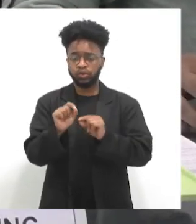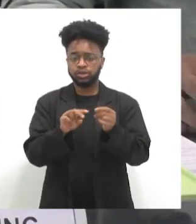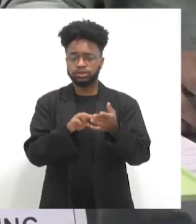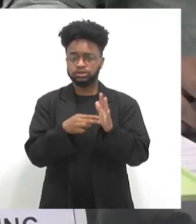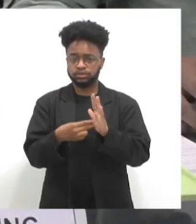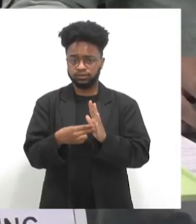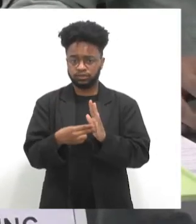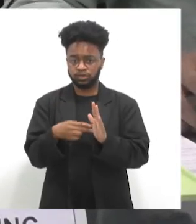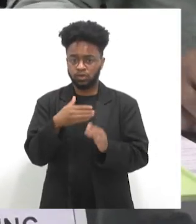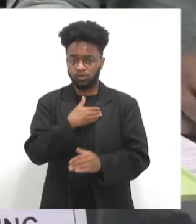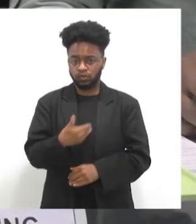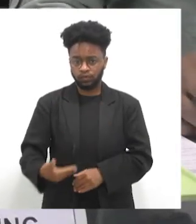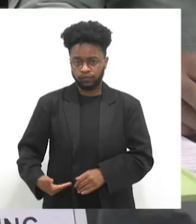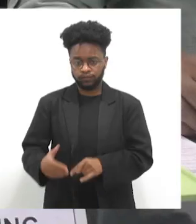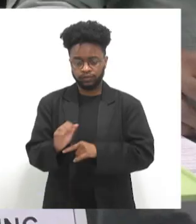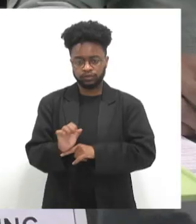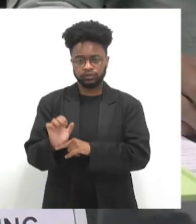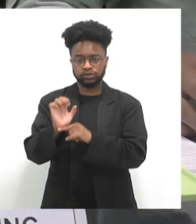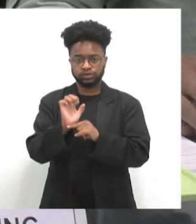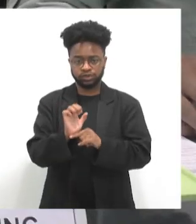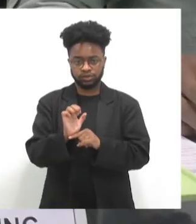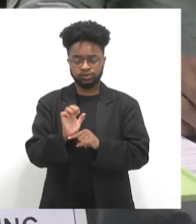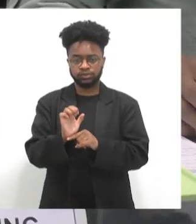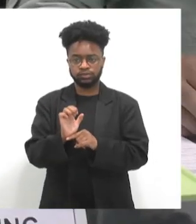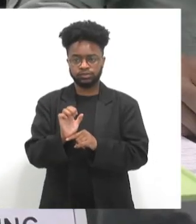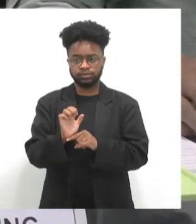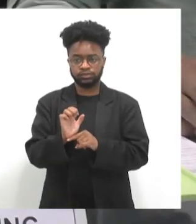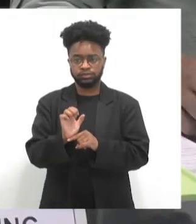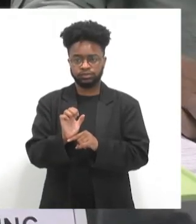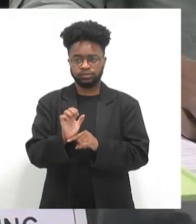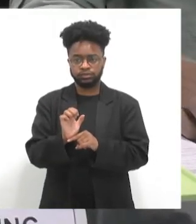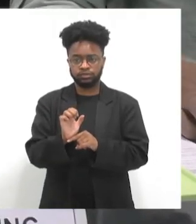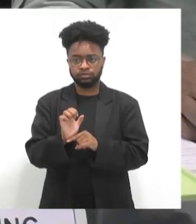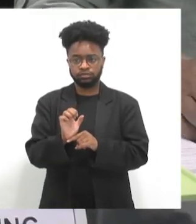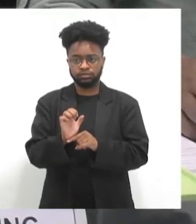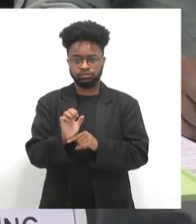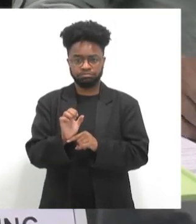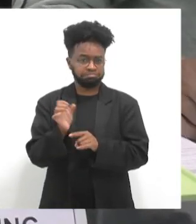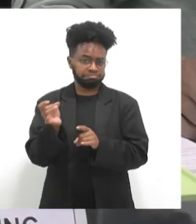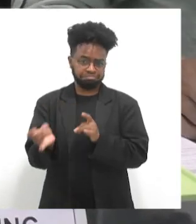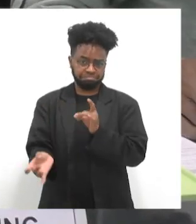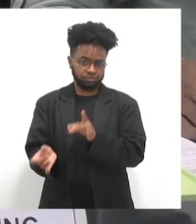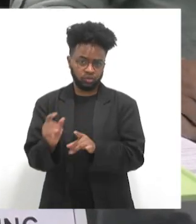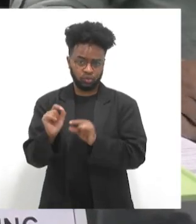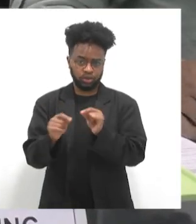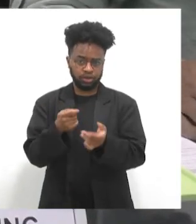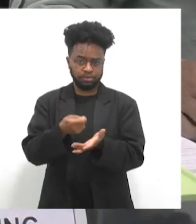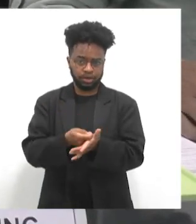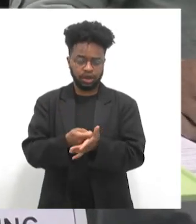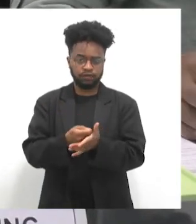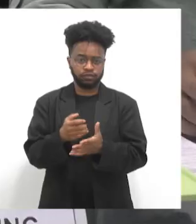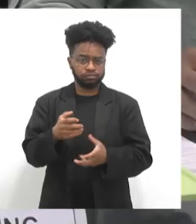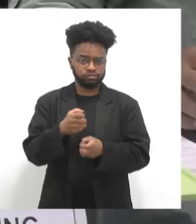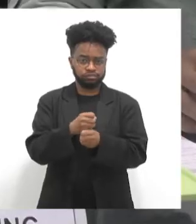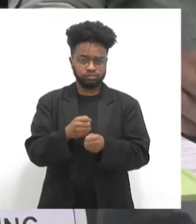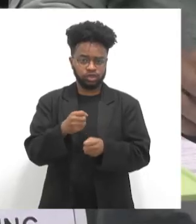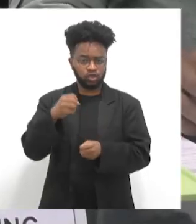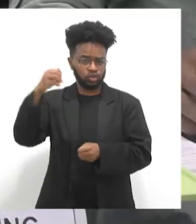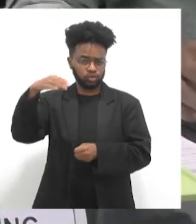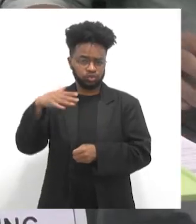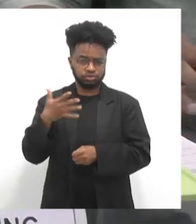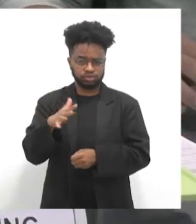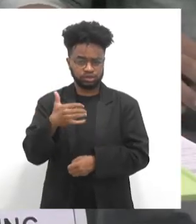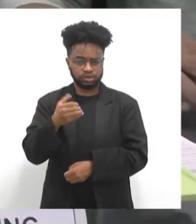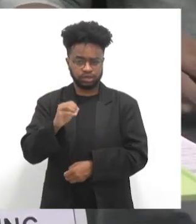O governo do Estado abria mão do que a UFRJ pagava de conta de luz, que eu acho que era uma coisa da ordem de